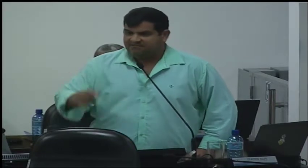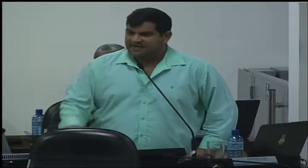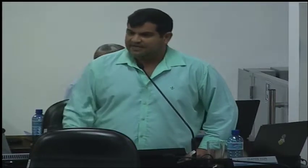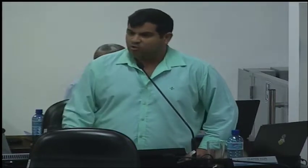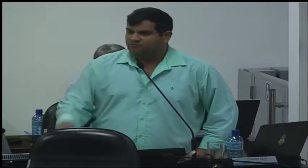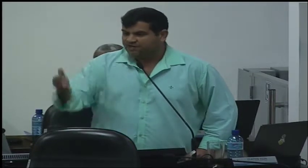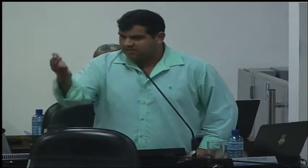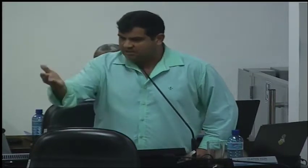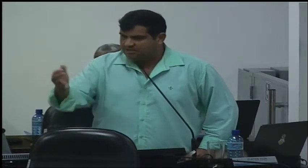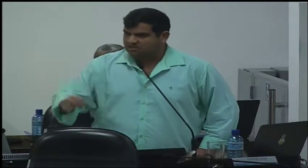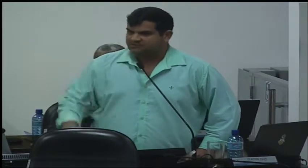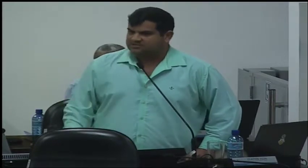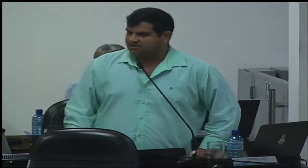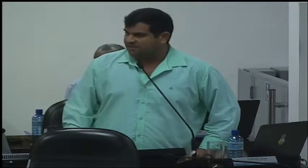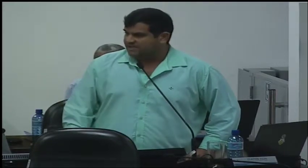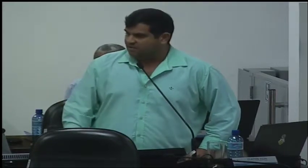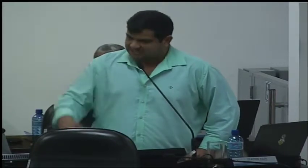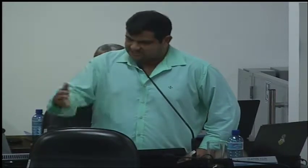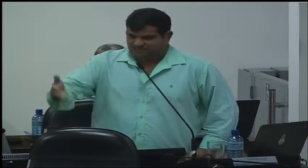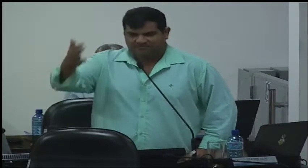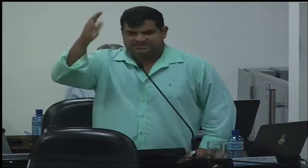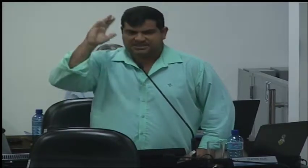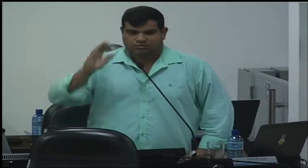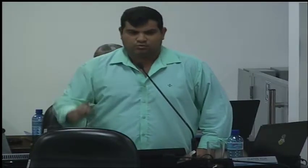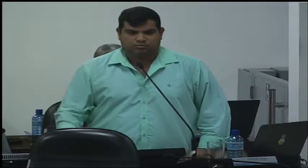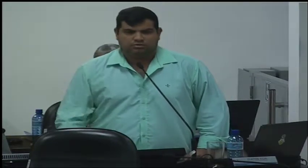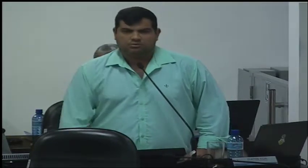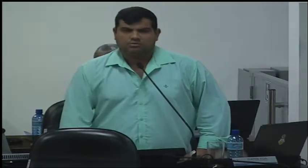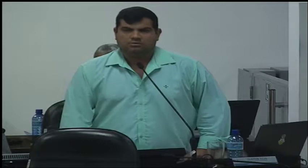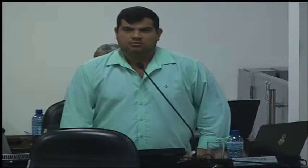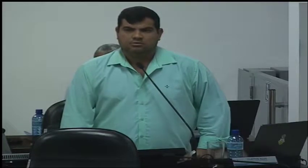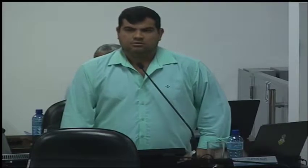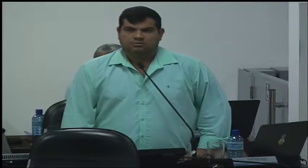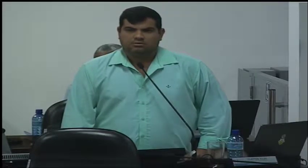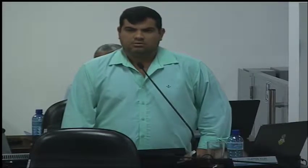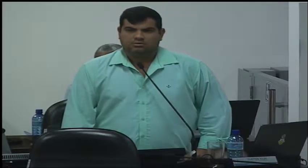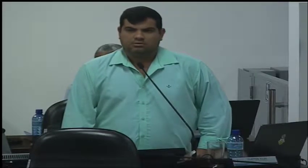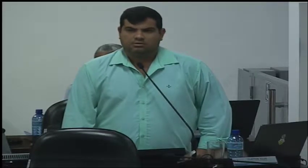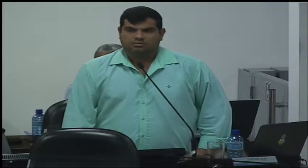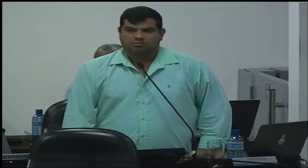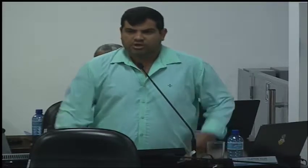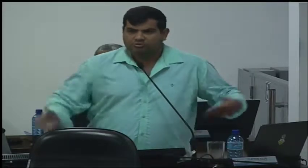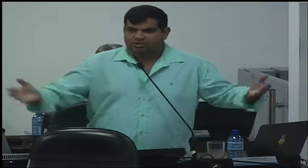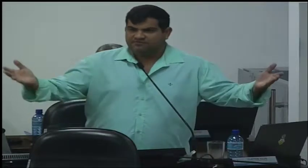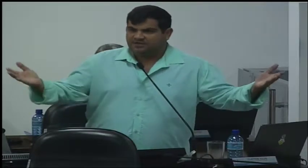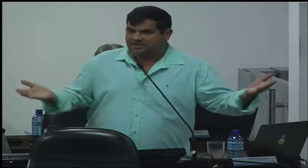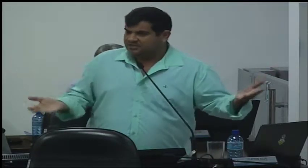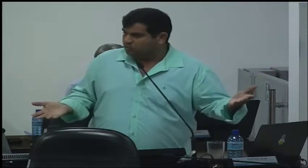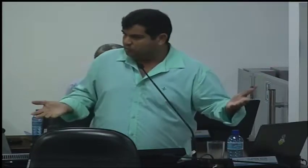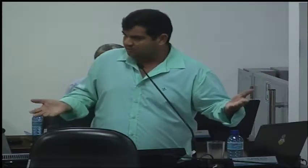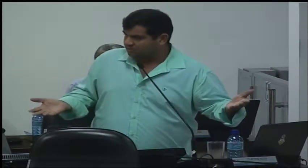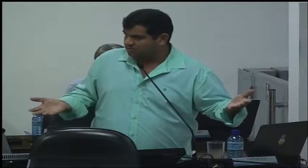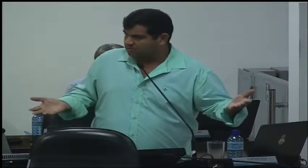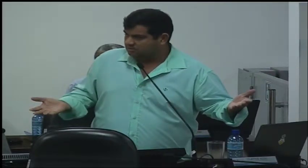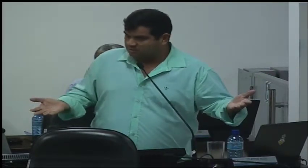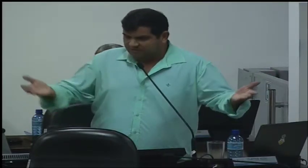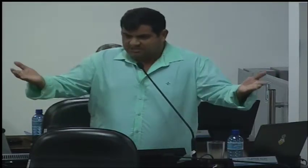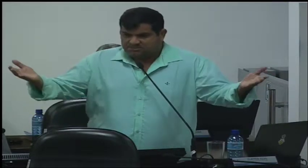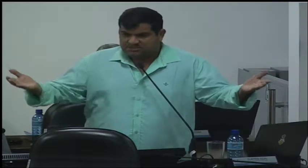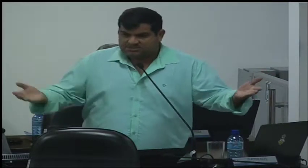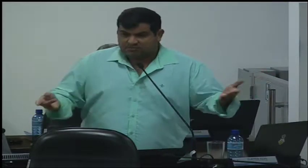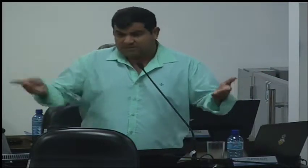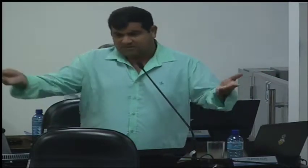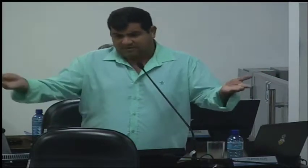fez a Vale, como o Fernando Henrique fez com a Vale. E eu acho que tinha que privatizar tudo. Por que o poder ficar na mão do governo? O